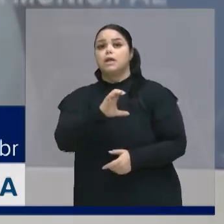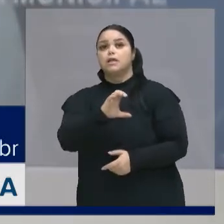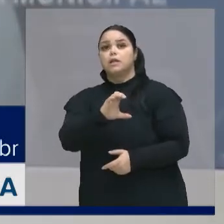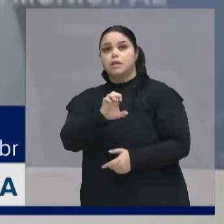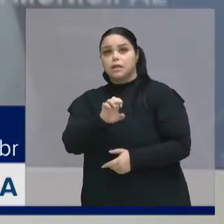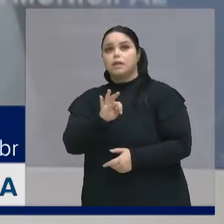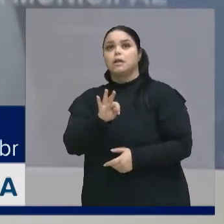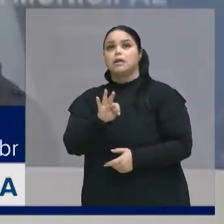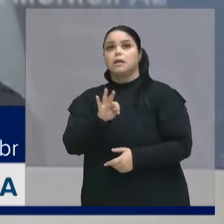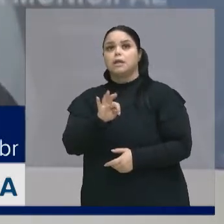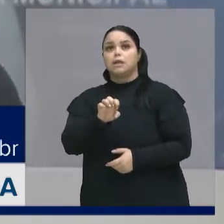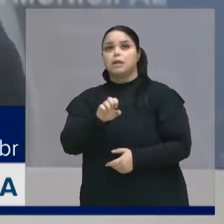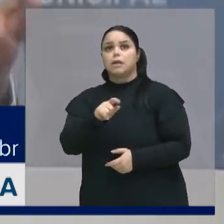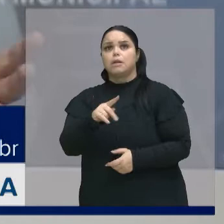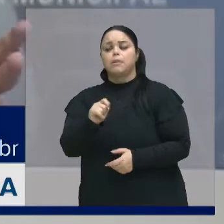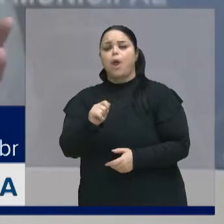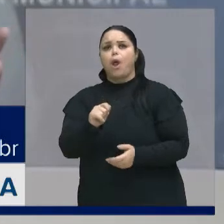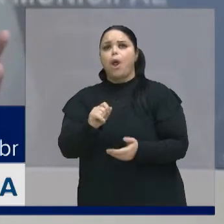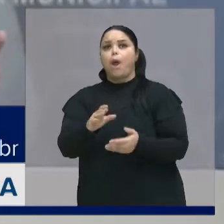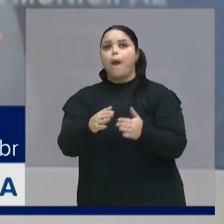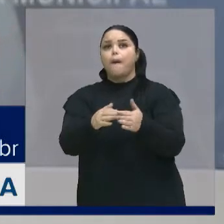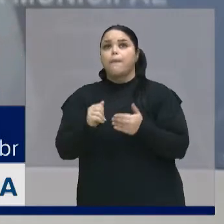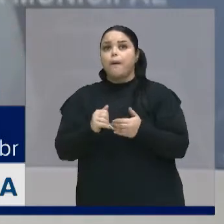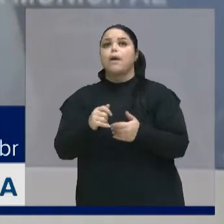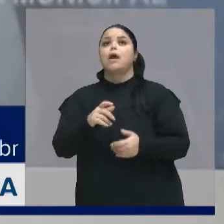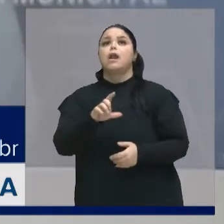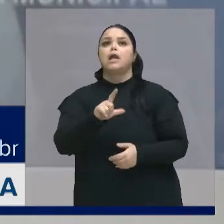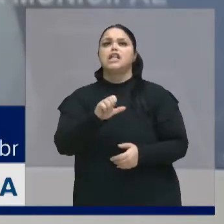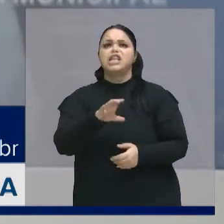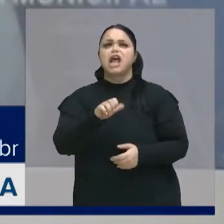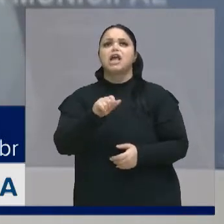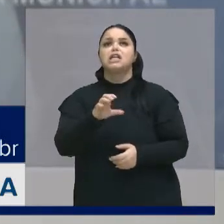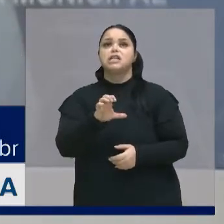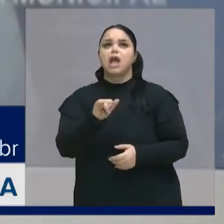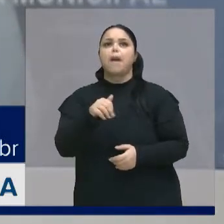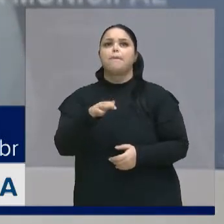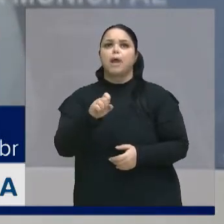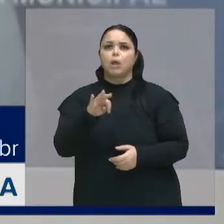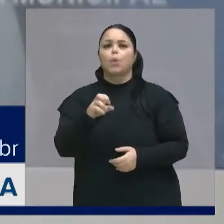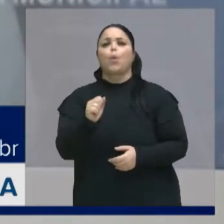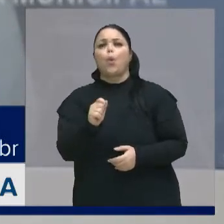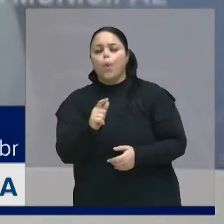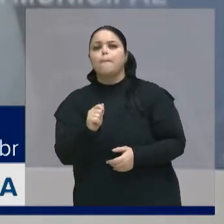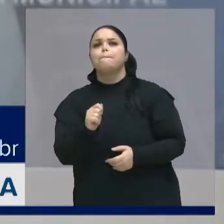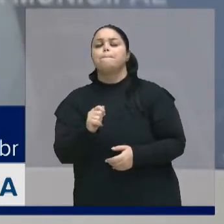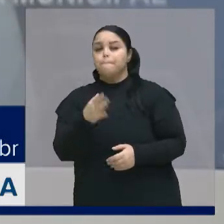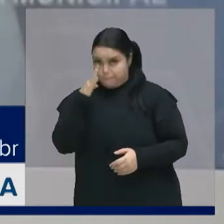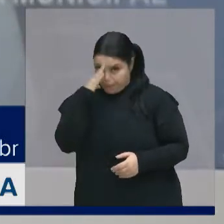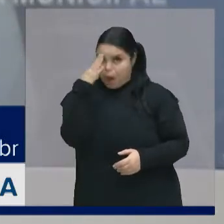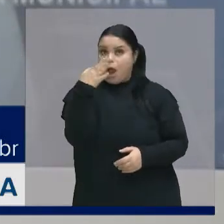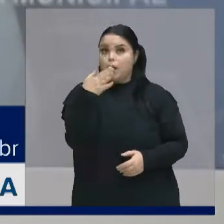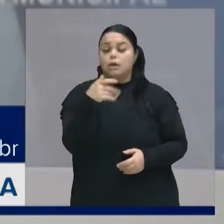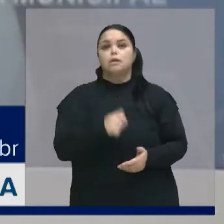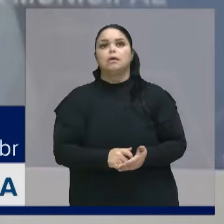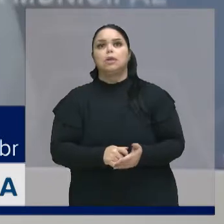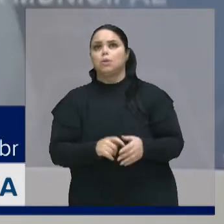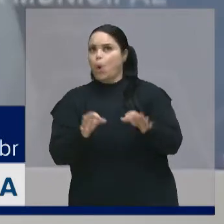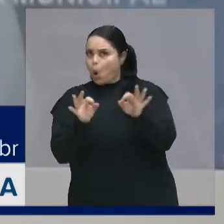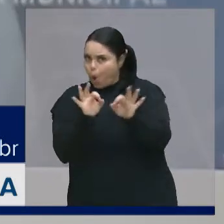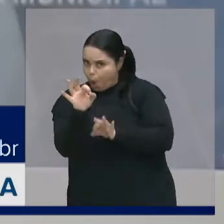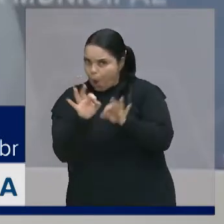ela cuida do licenciamento de todo o Estado de São Paulo. E é claro que a prioridade da CETESB são os